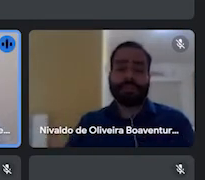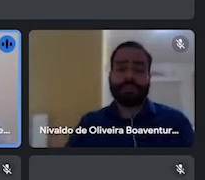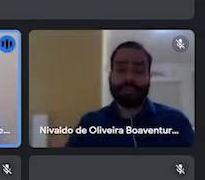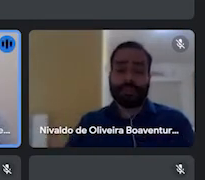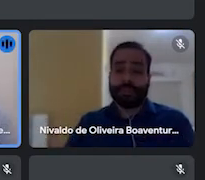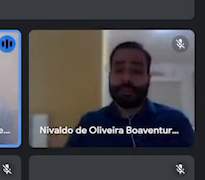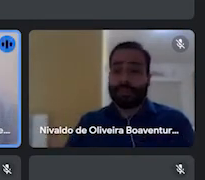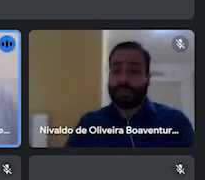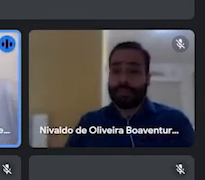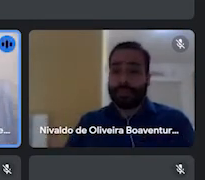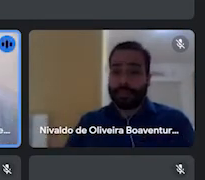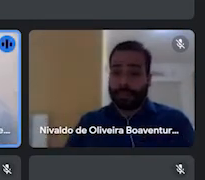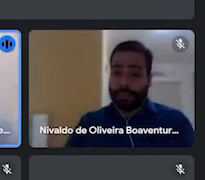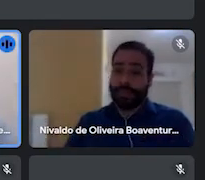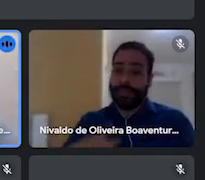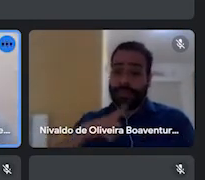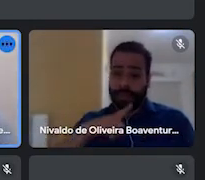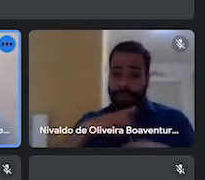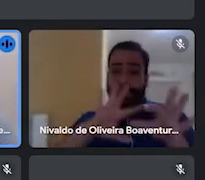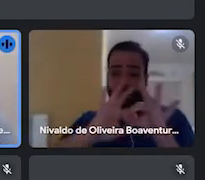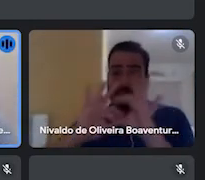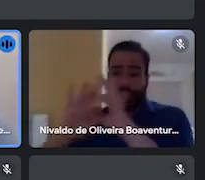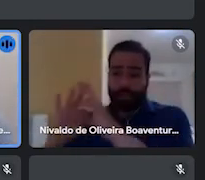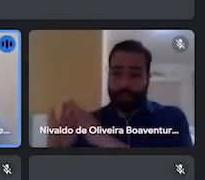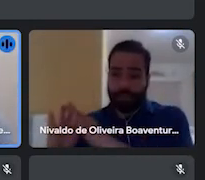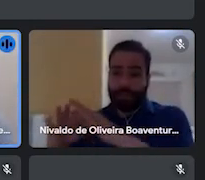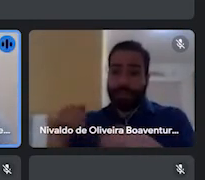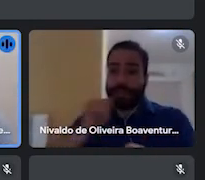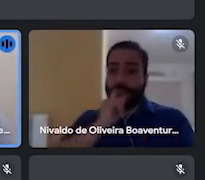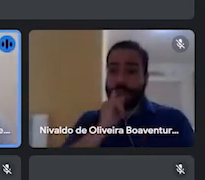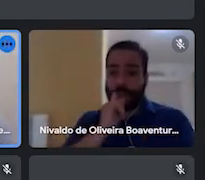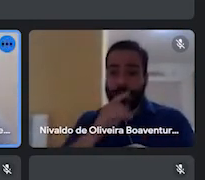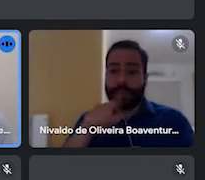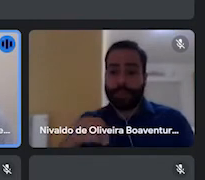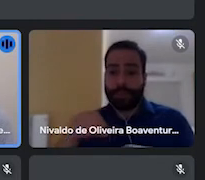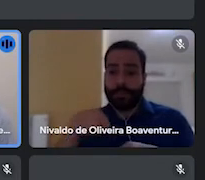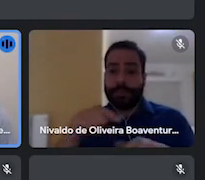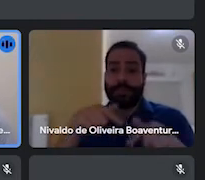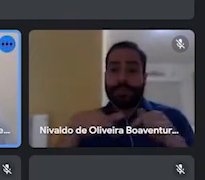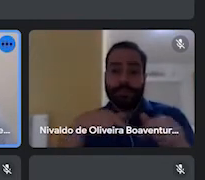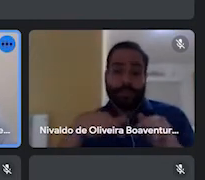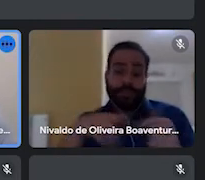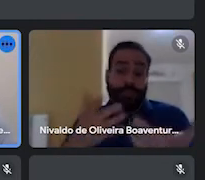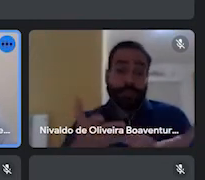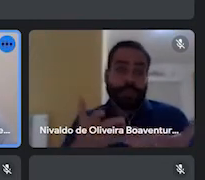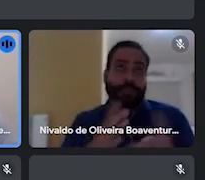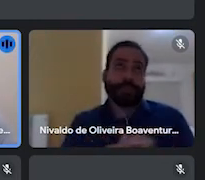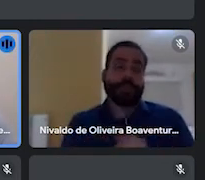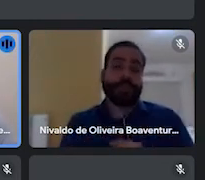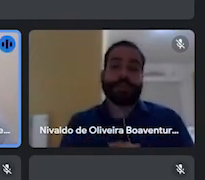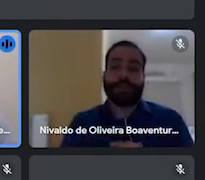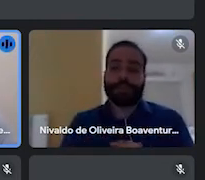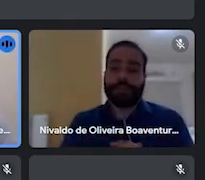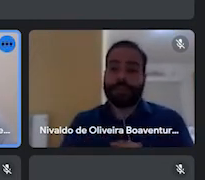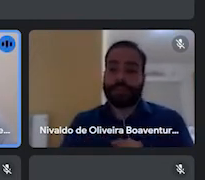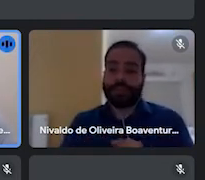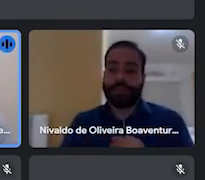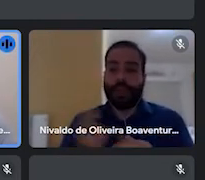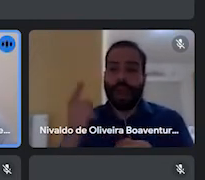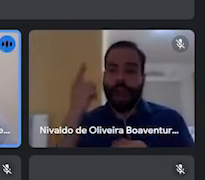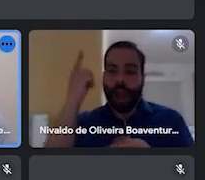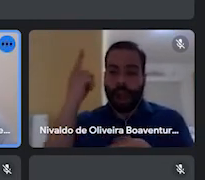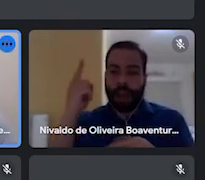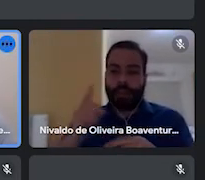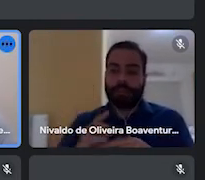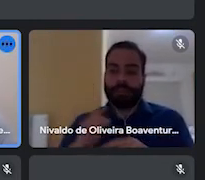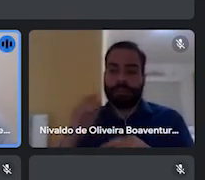Pessoal, em determinadas situações, por exemplo, você vai trabalhar numa alta tensão no